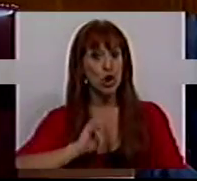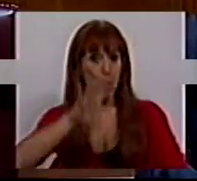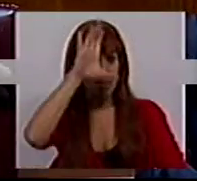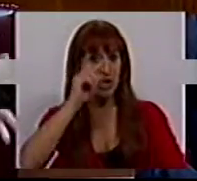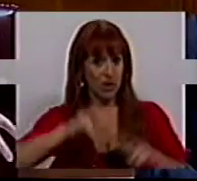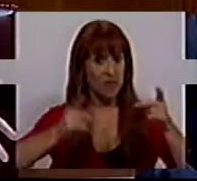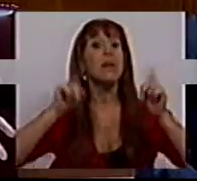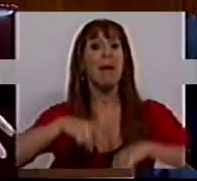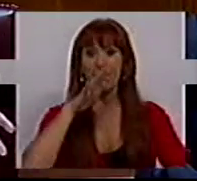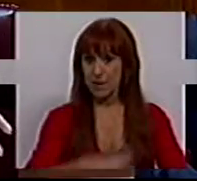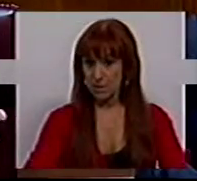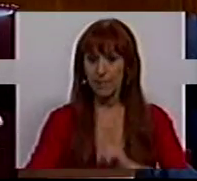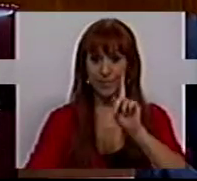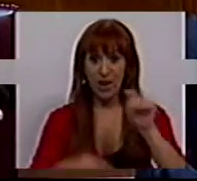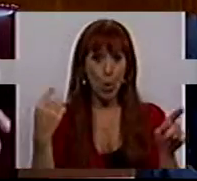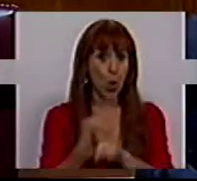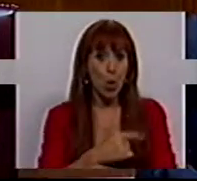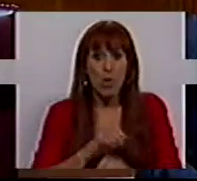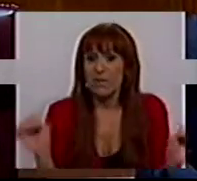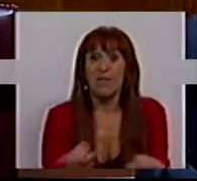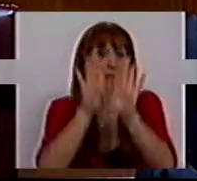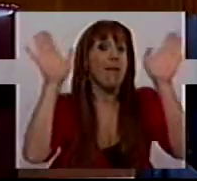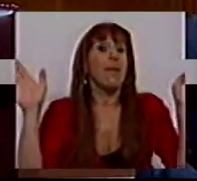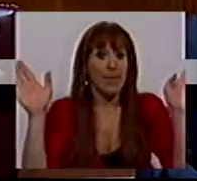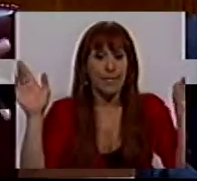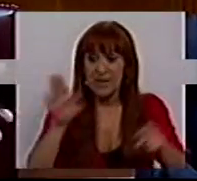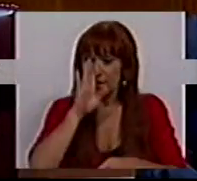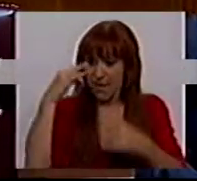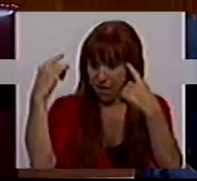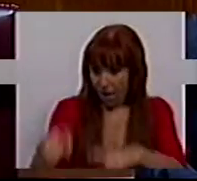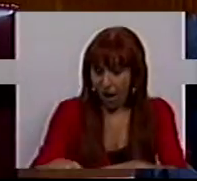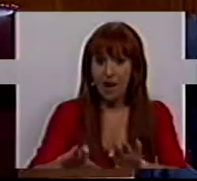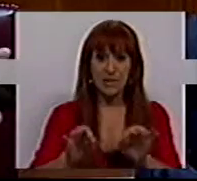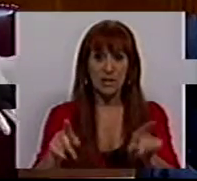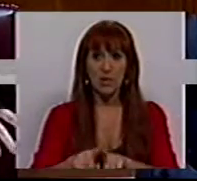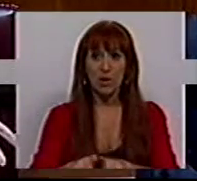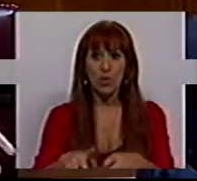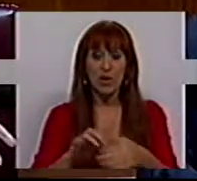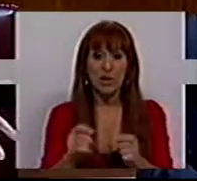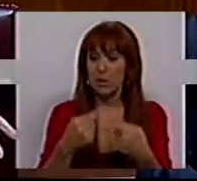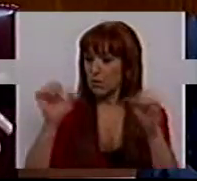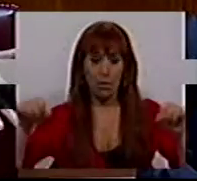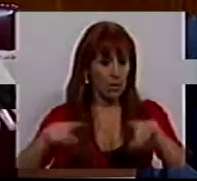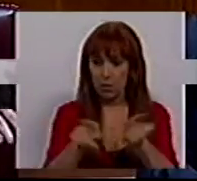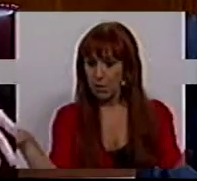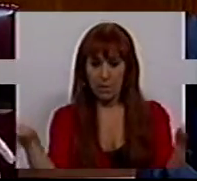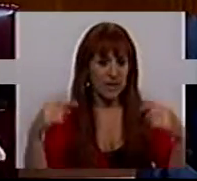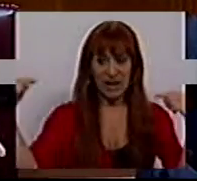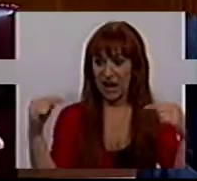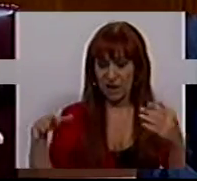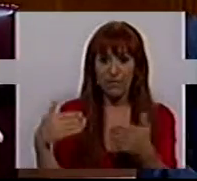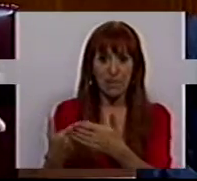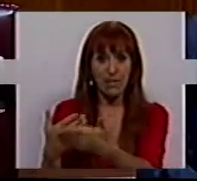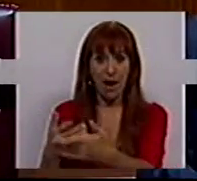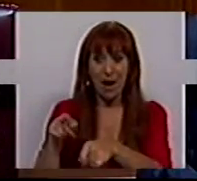Ministra das Finanças também, é uma coisa que é óbvia. Se existir, em termos teóricos, uma divergência que seja